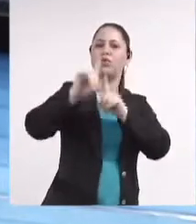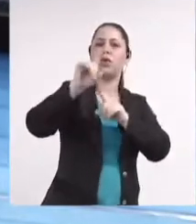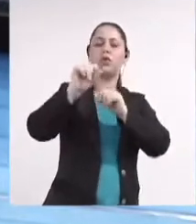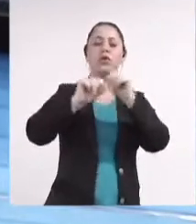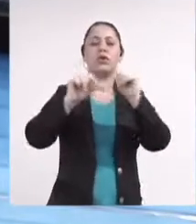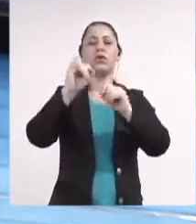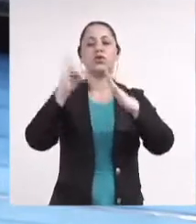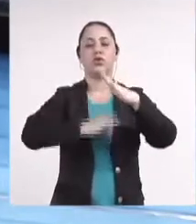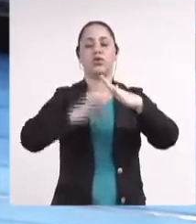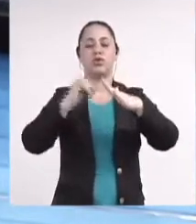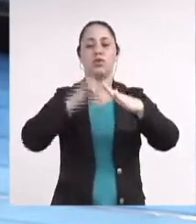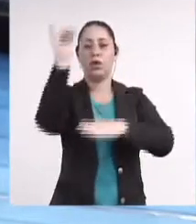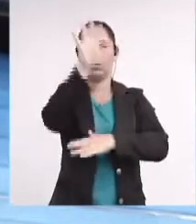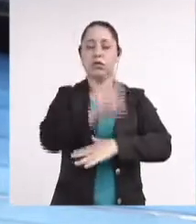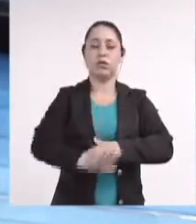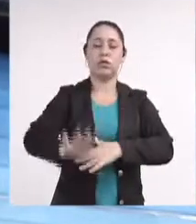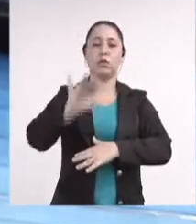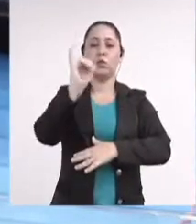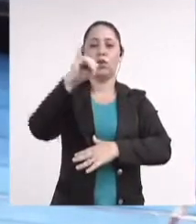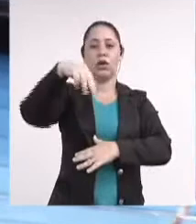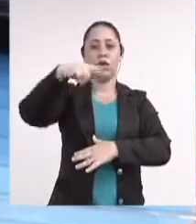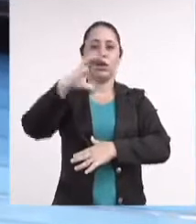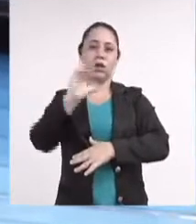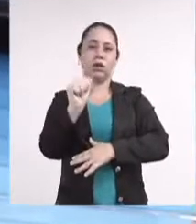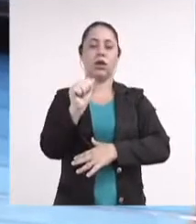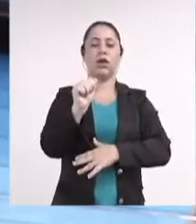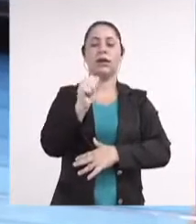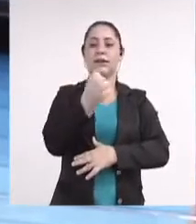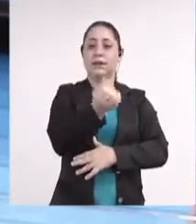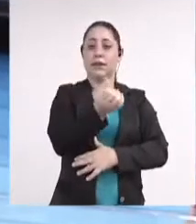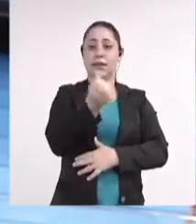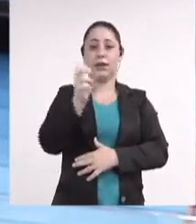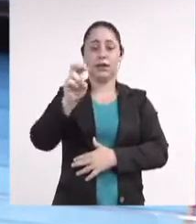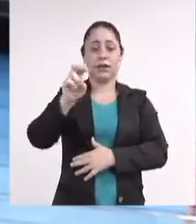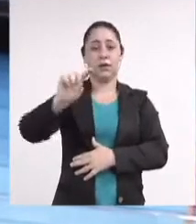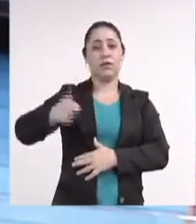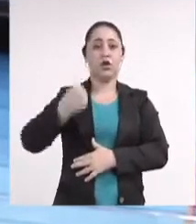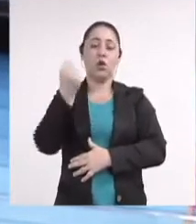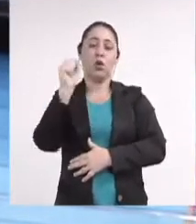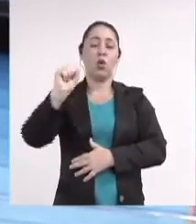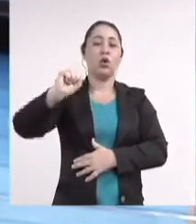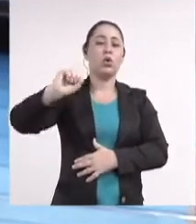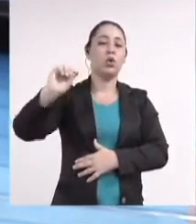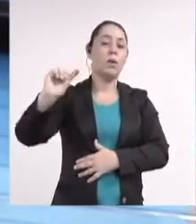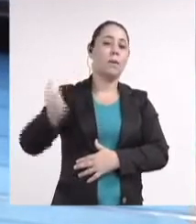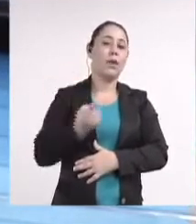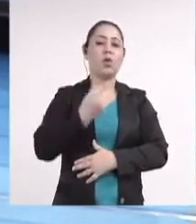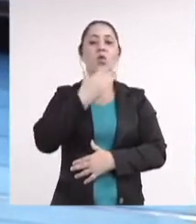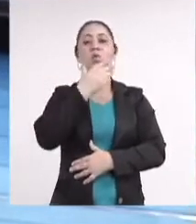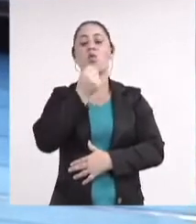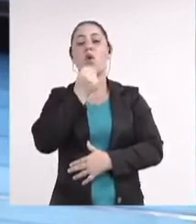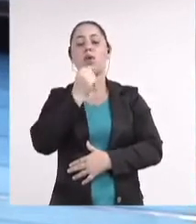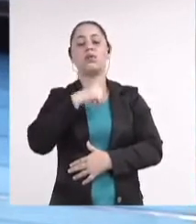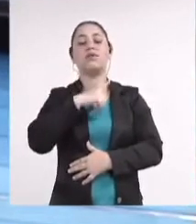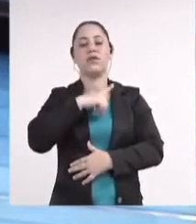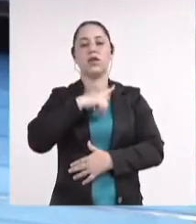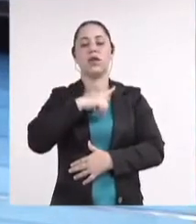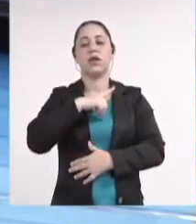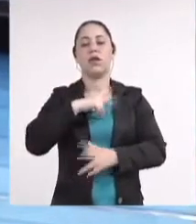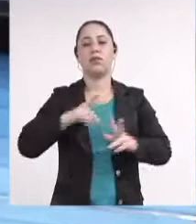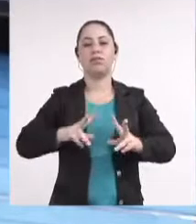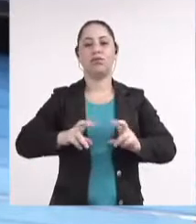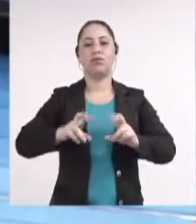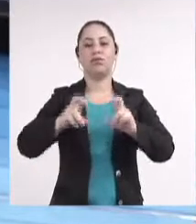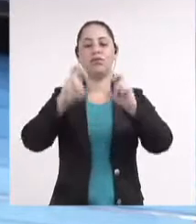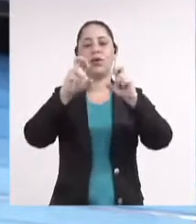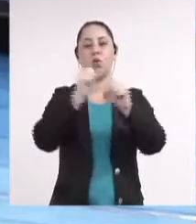Instituto Nacional de Câncer, o INCA, estima que 65,8 mil homens devem ser diagnosticados com câncer de próstata